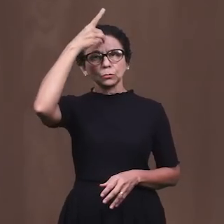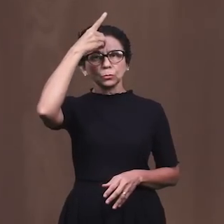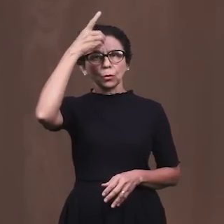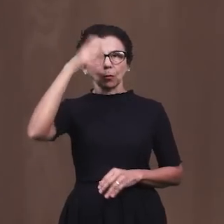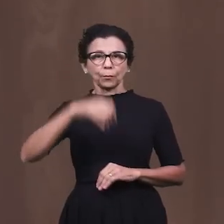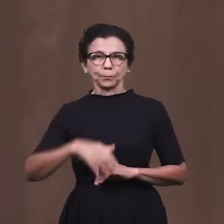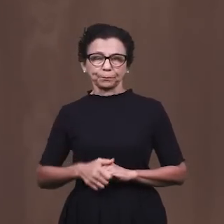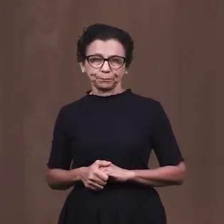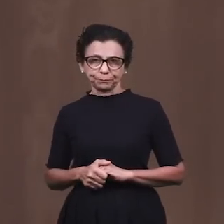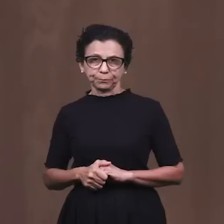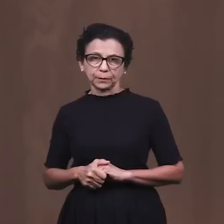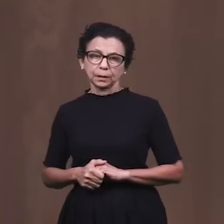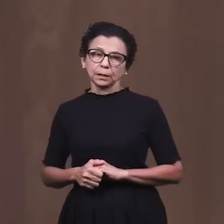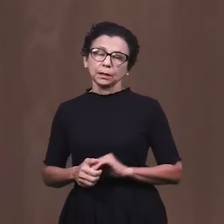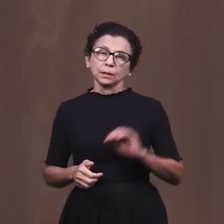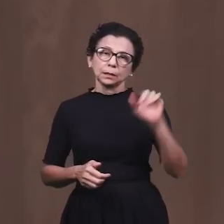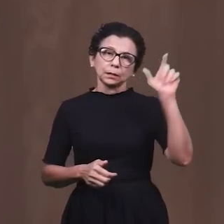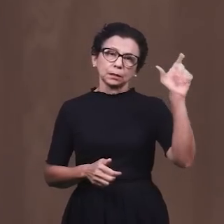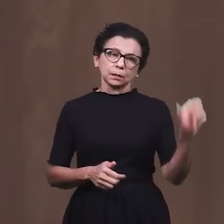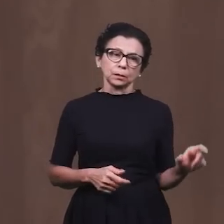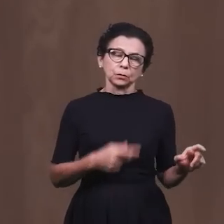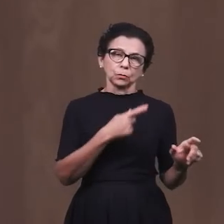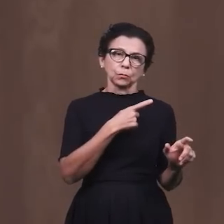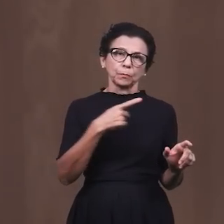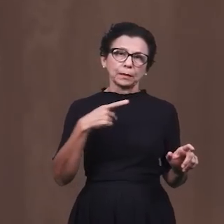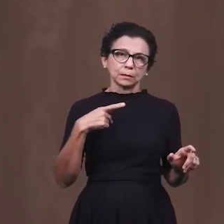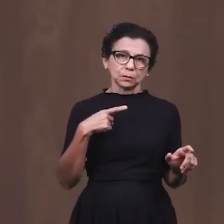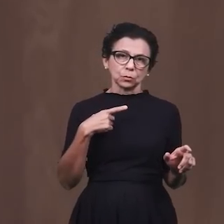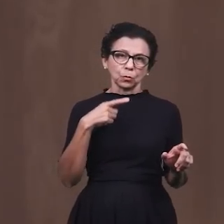tem o dom espiritual que é dado ao ministério